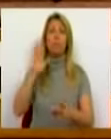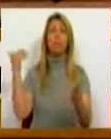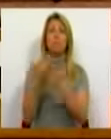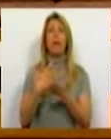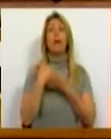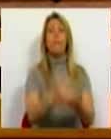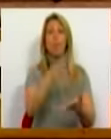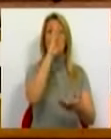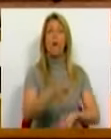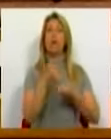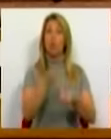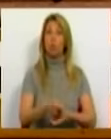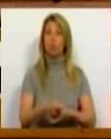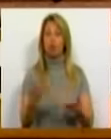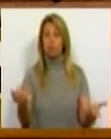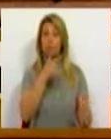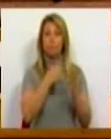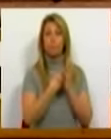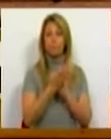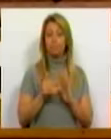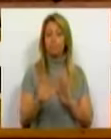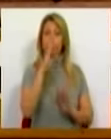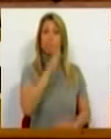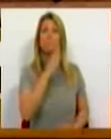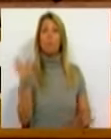agricultores. As medidas a implementar, que